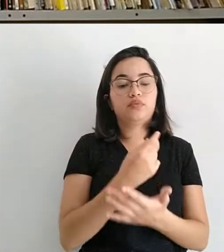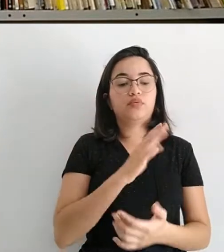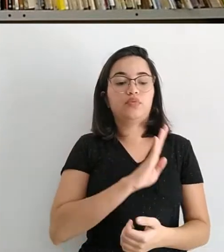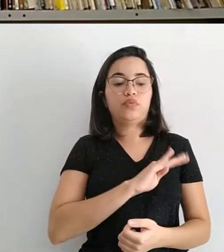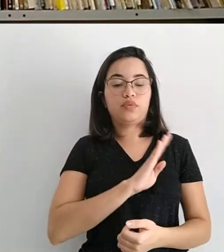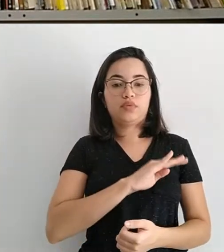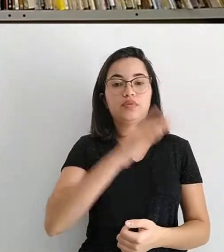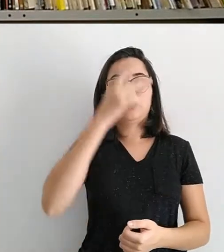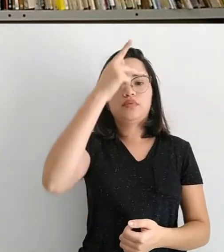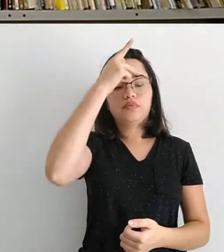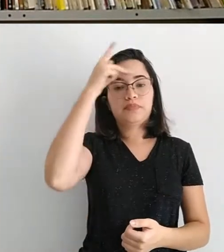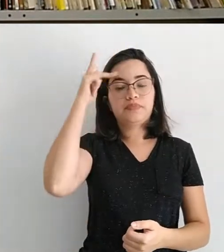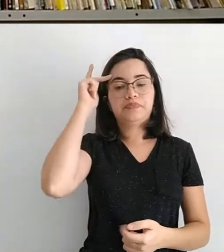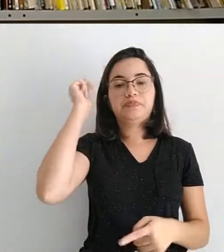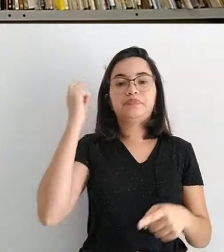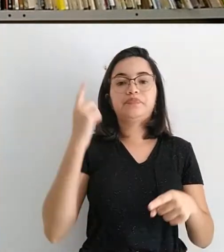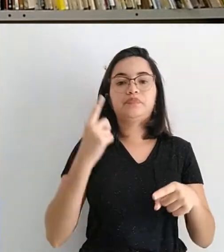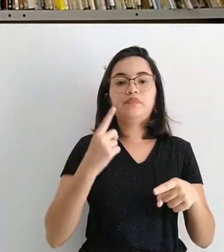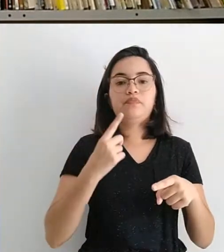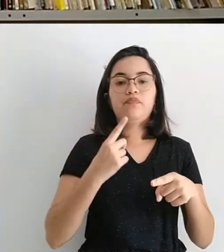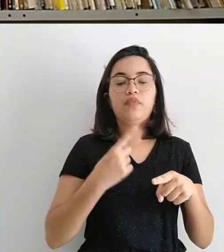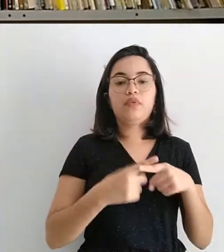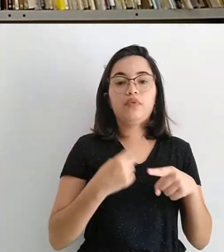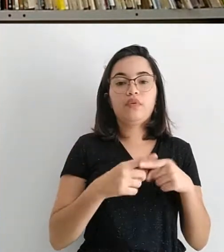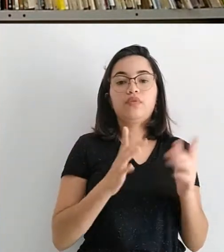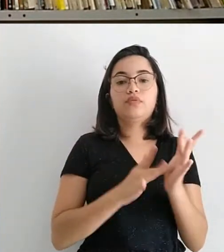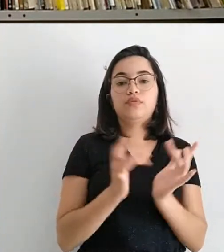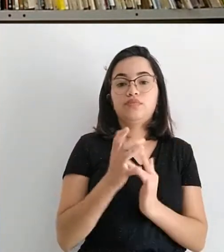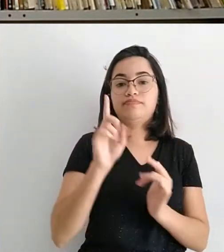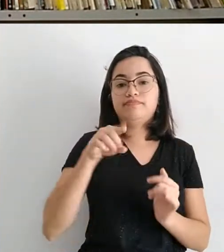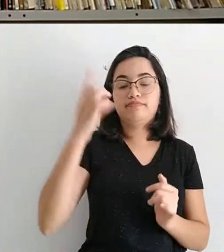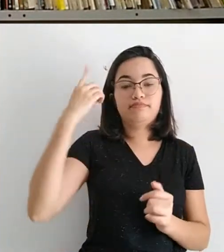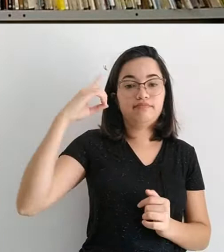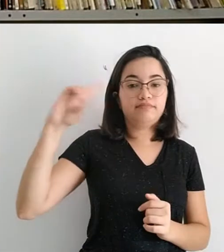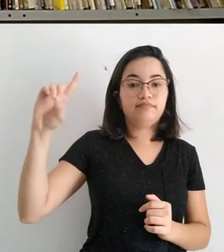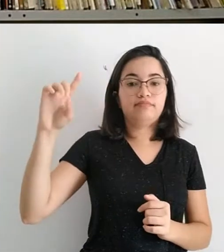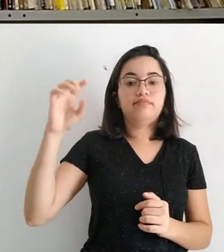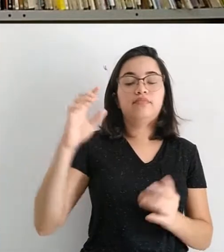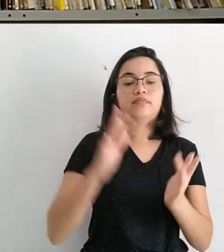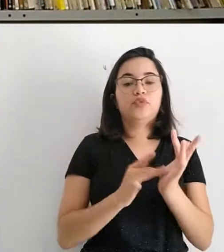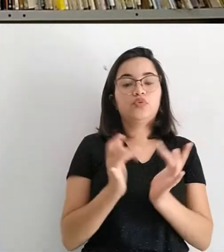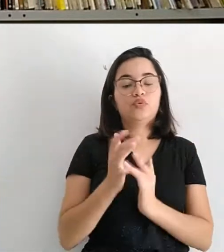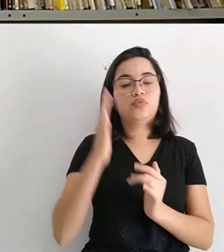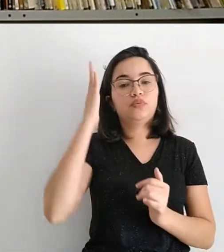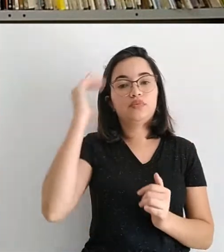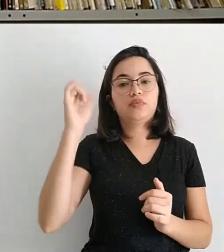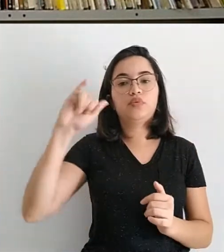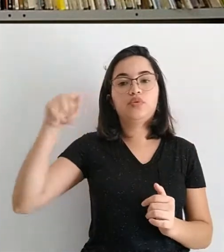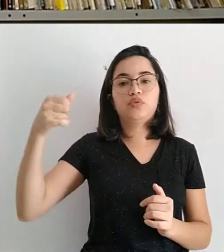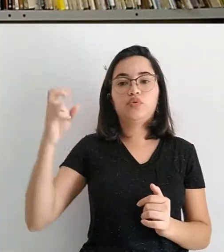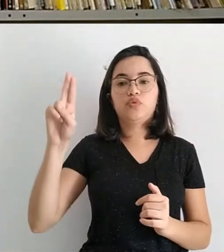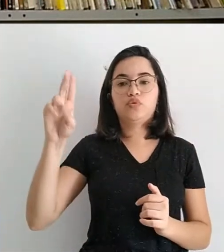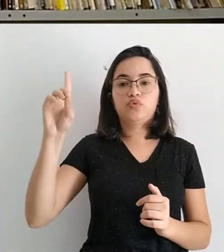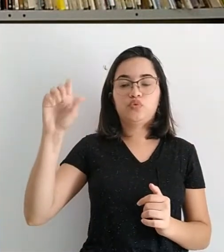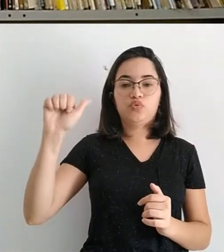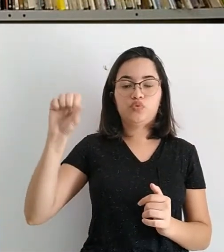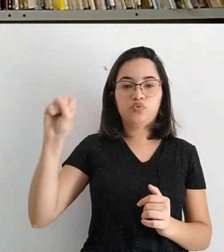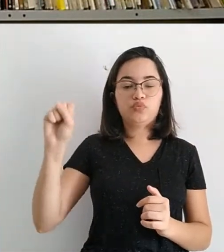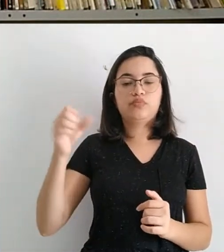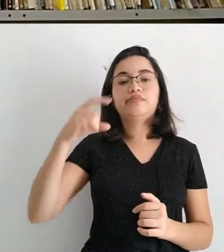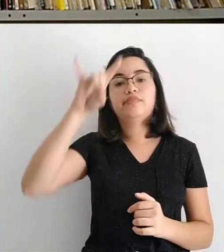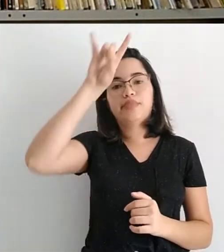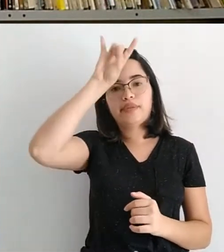passava no coração das pessoas, porque Jesus é Deus. Jesus sabia que Judas iria